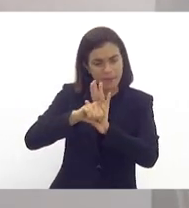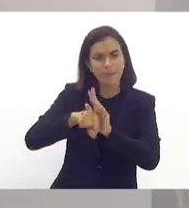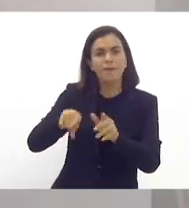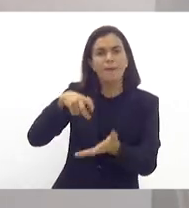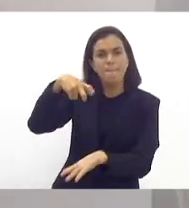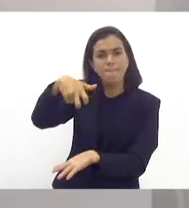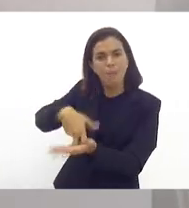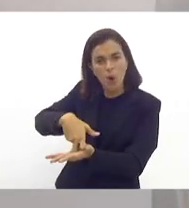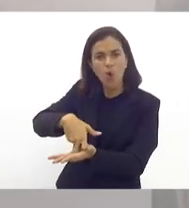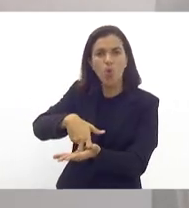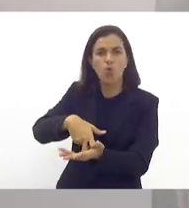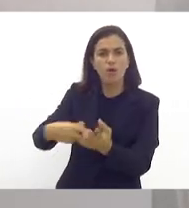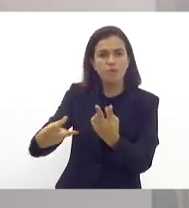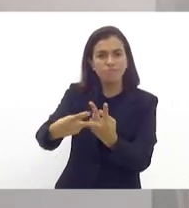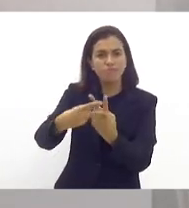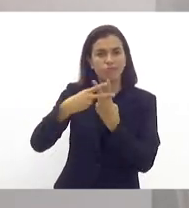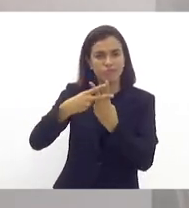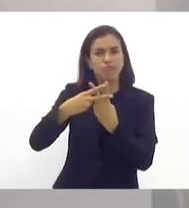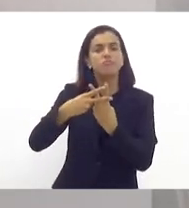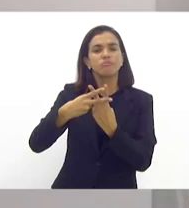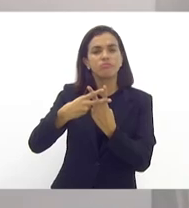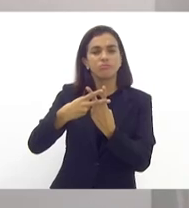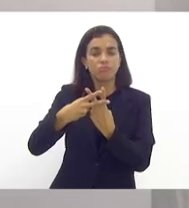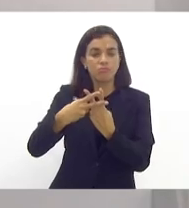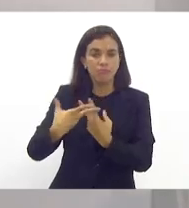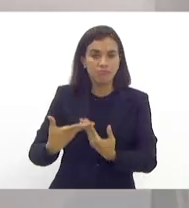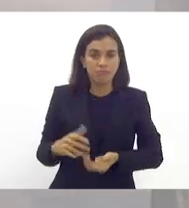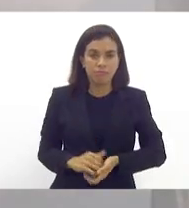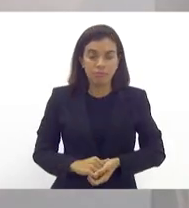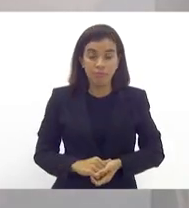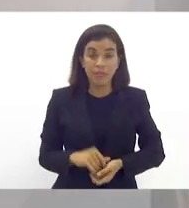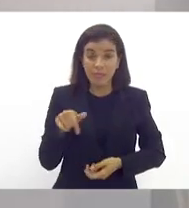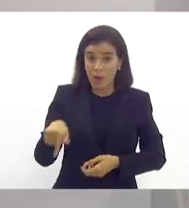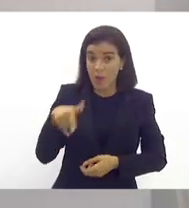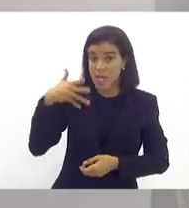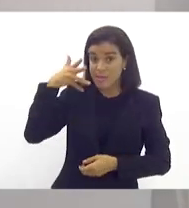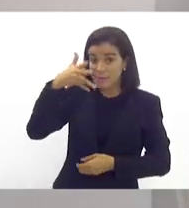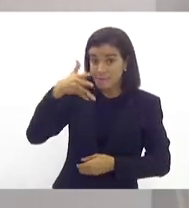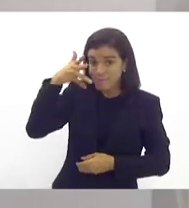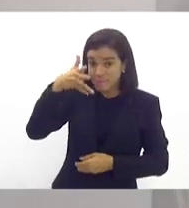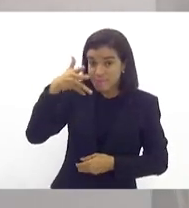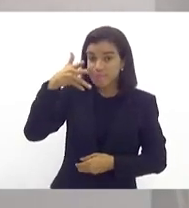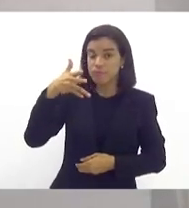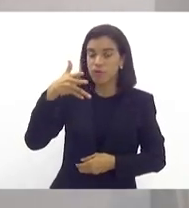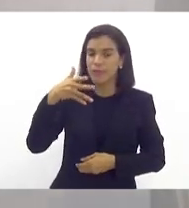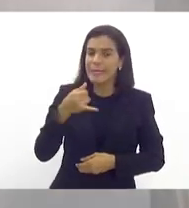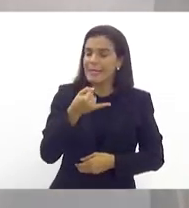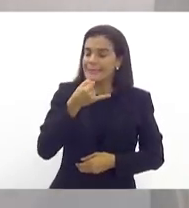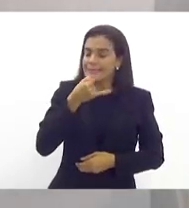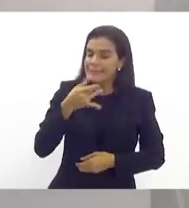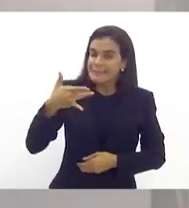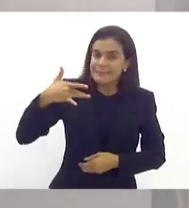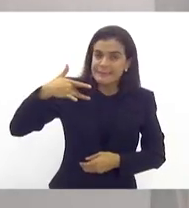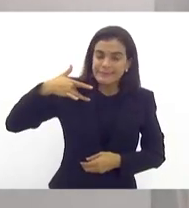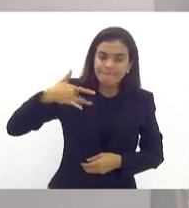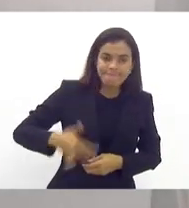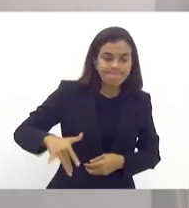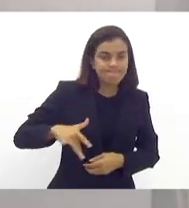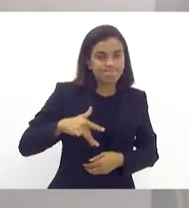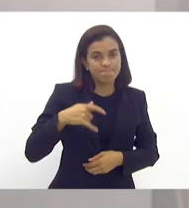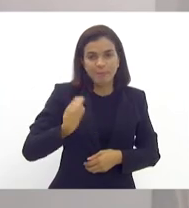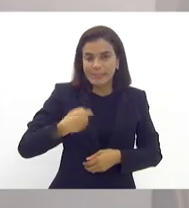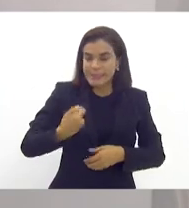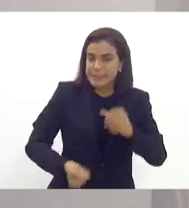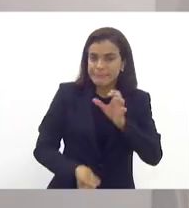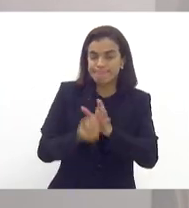de pena com reclusão né então Eh essa fala a gente é lamentável que a gente tenha que fazer uma audiência